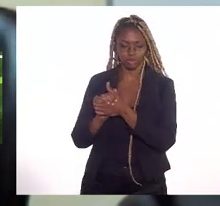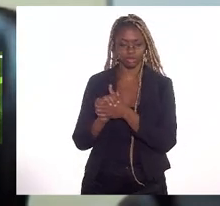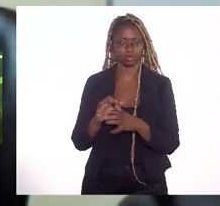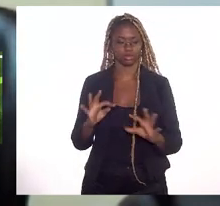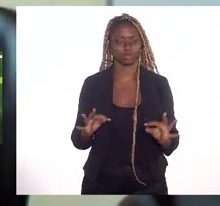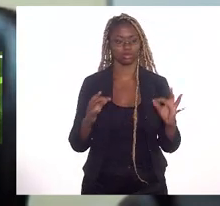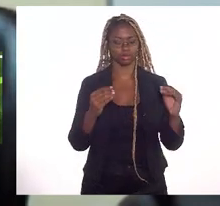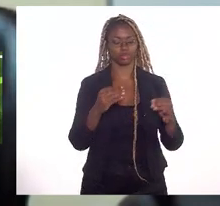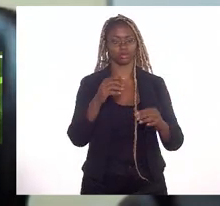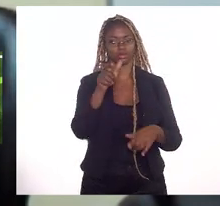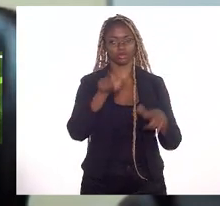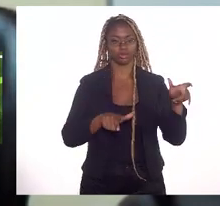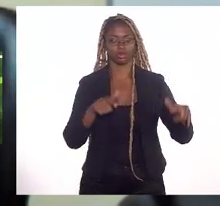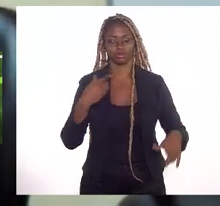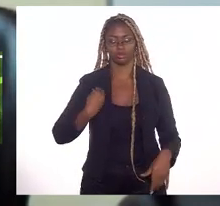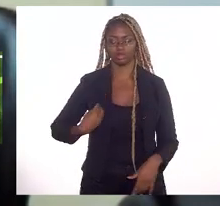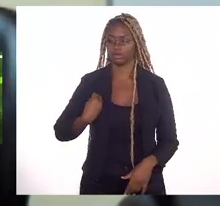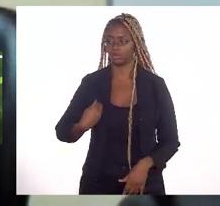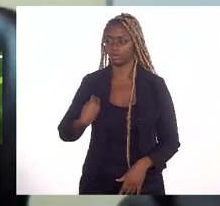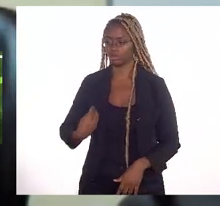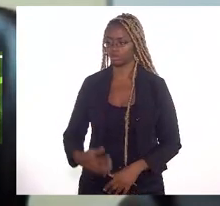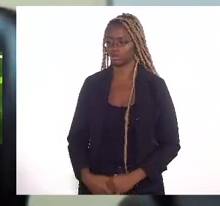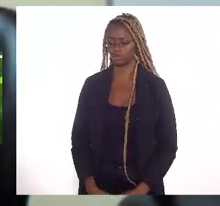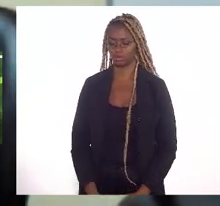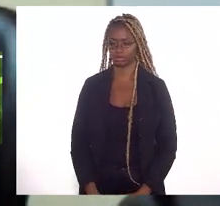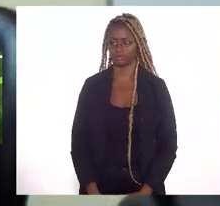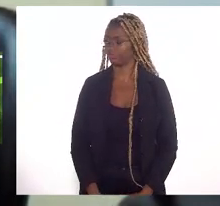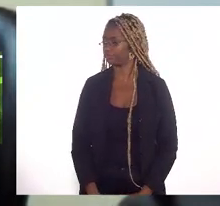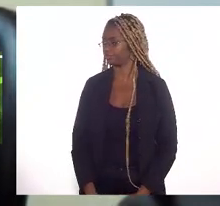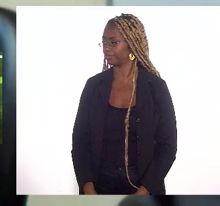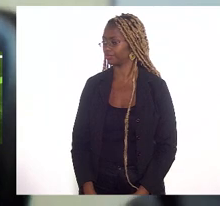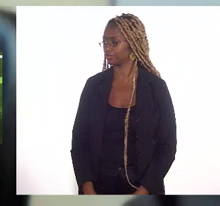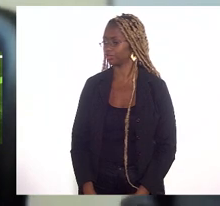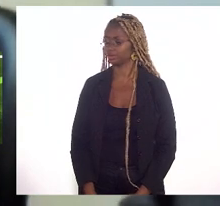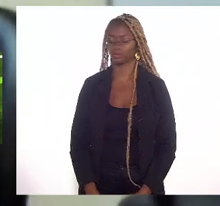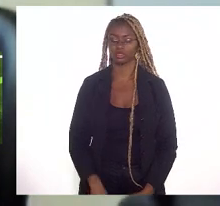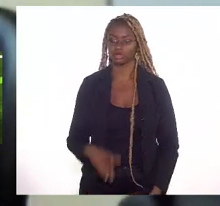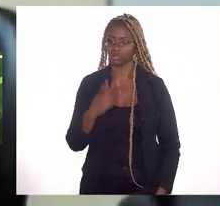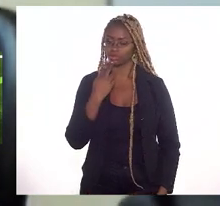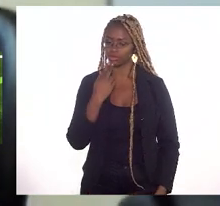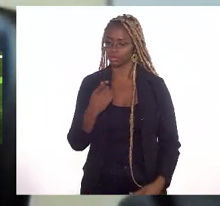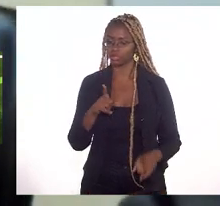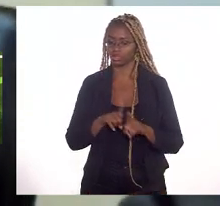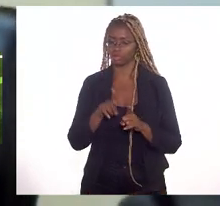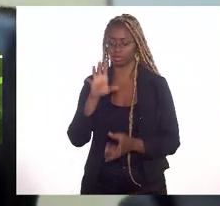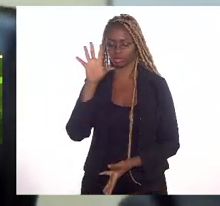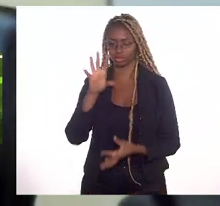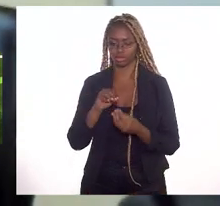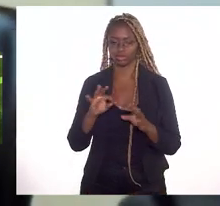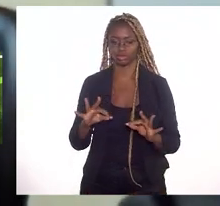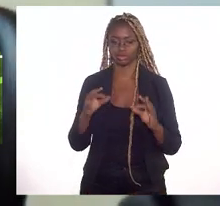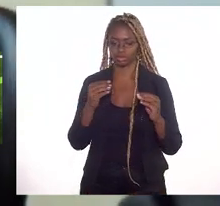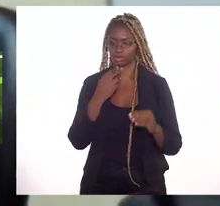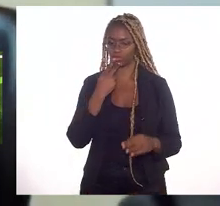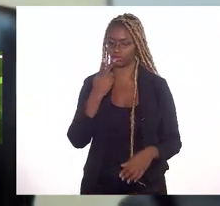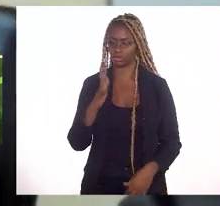autoridades, as demais participantes. Eu falar um pouco, é quase que um resumo de tudo que foi